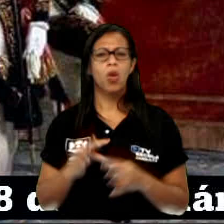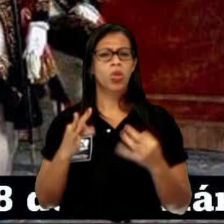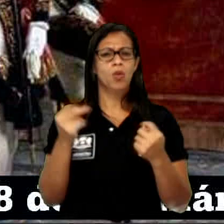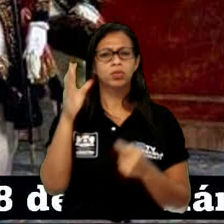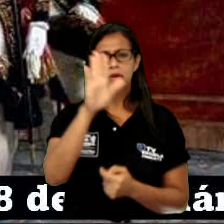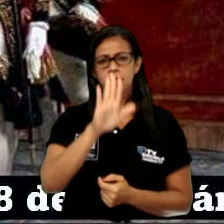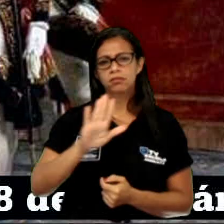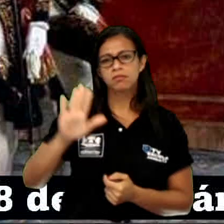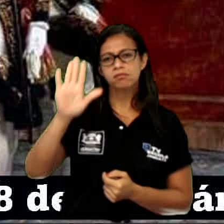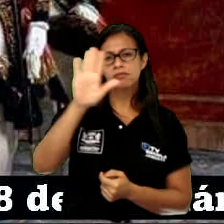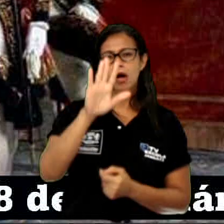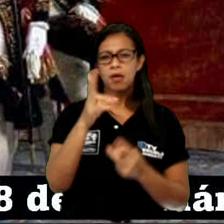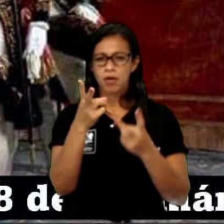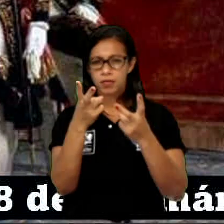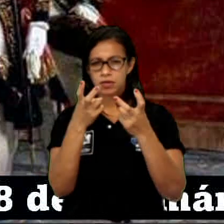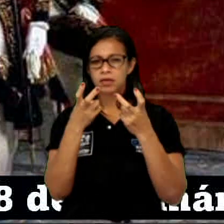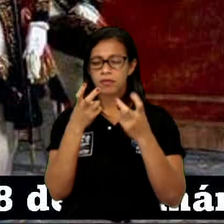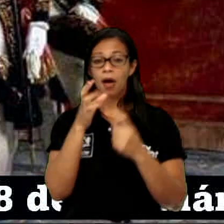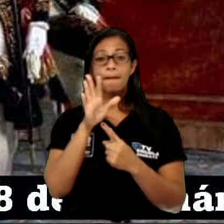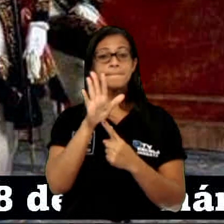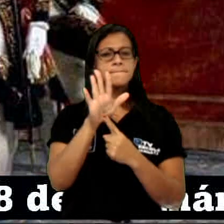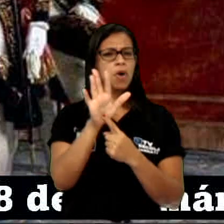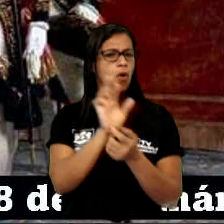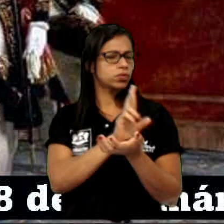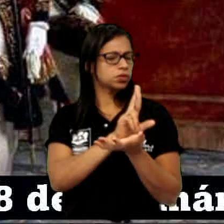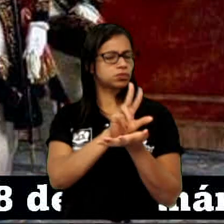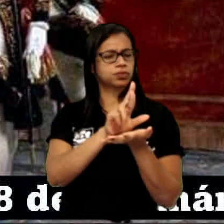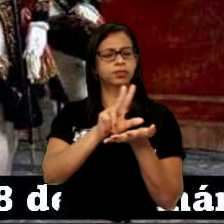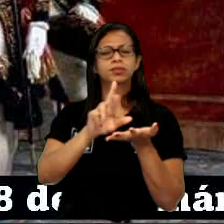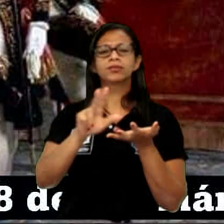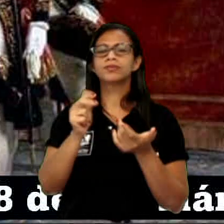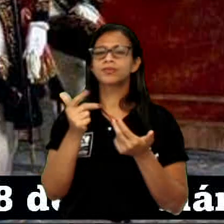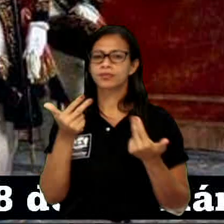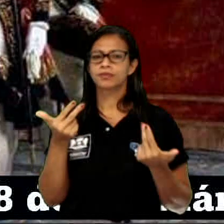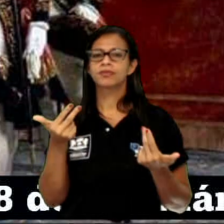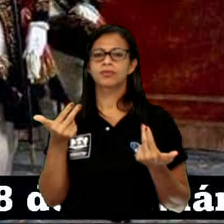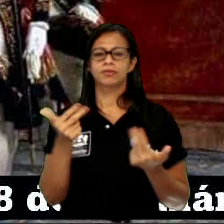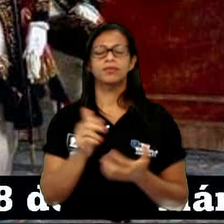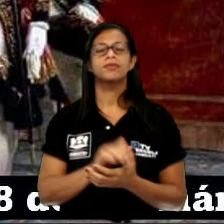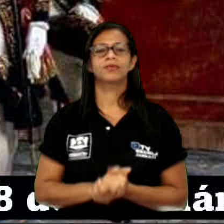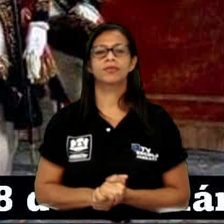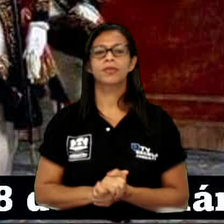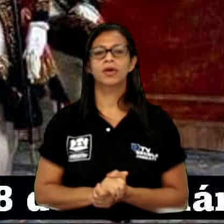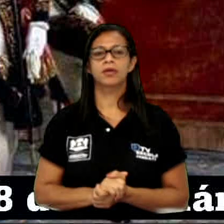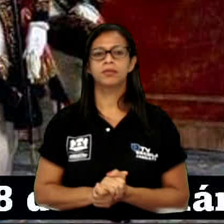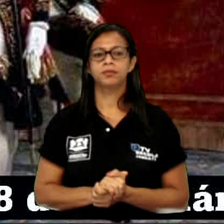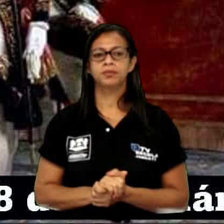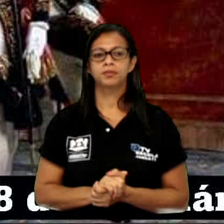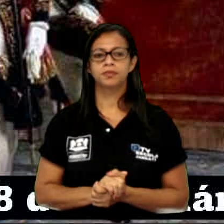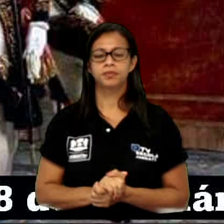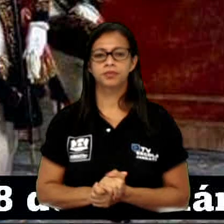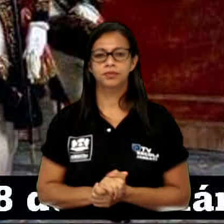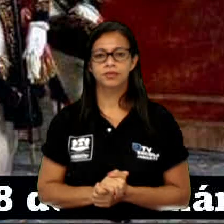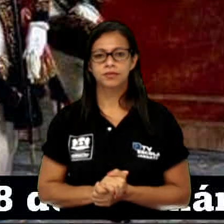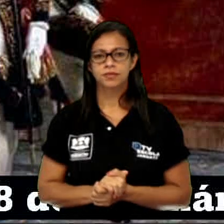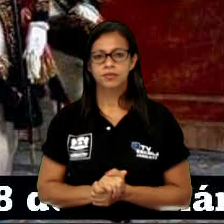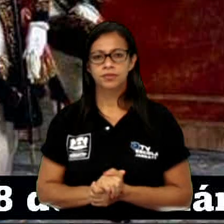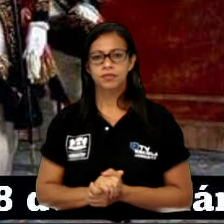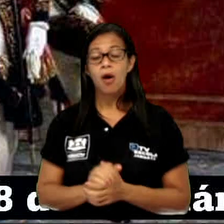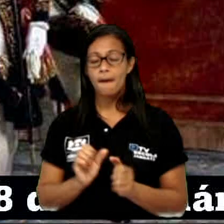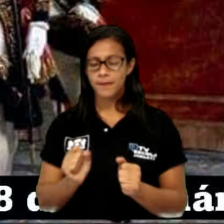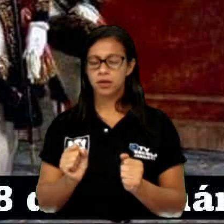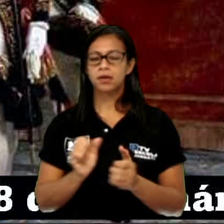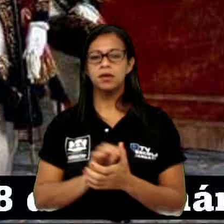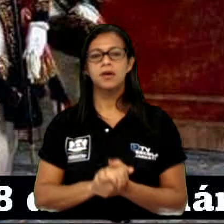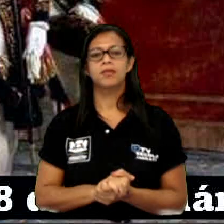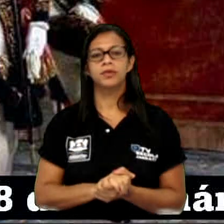observada, né? A imagem ela traz muita coisa para a gente, certo? A gente pode dividir a história de Napoleão,